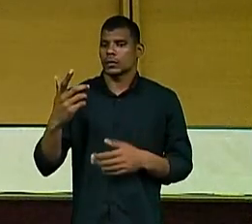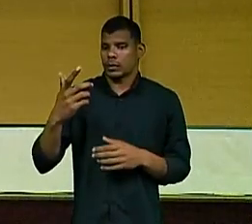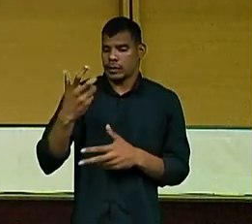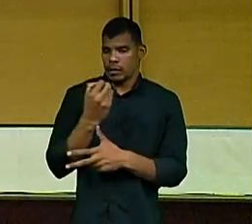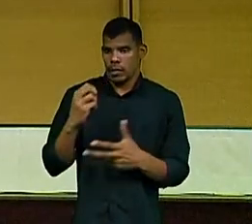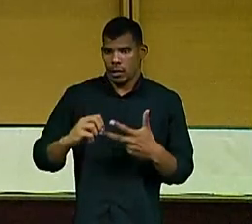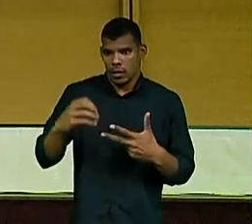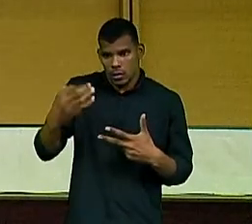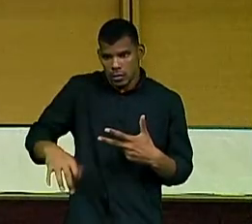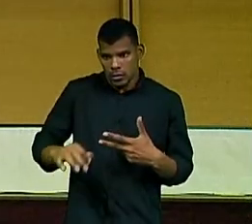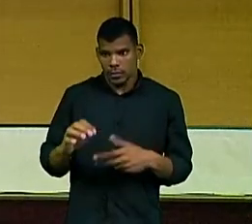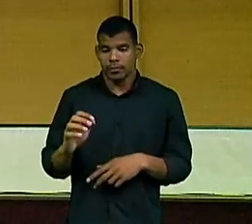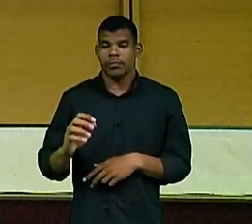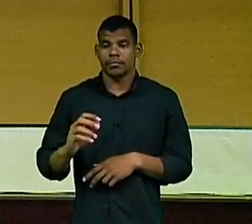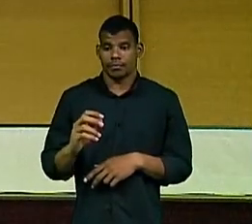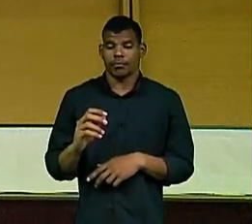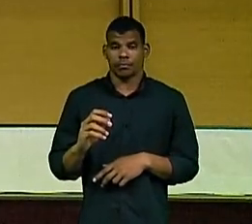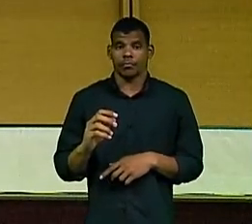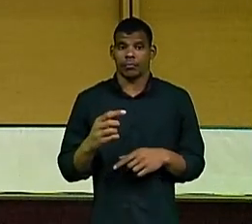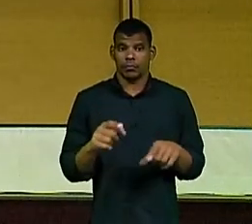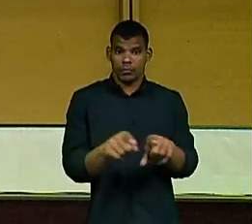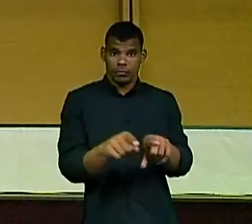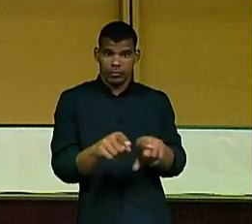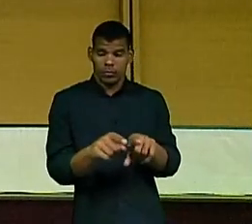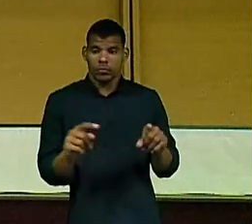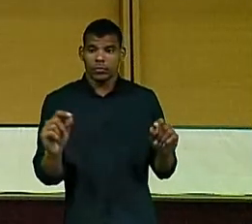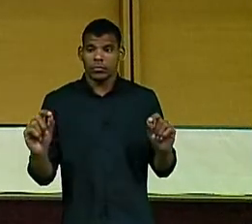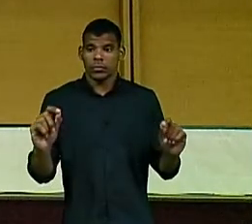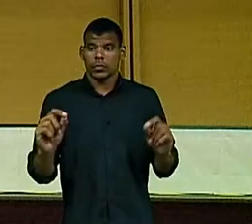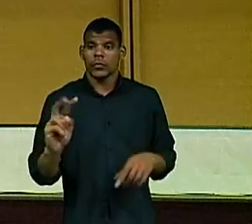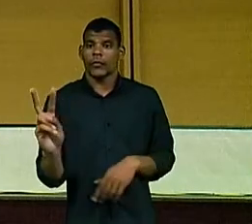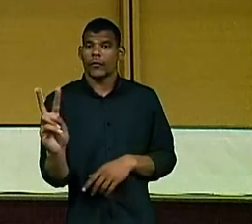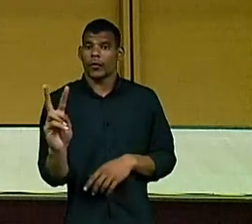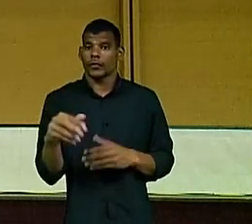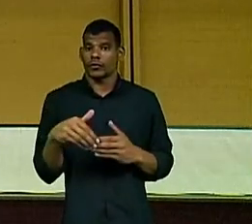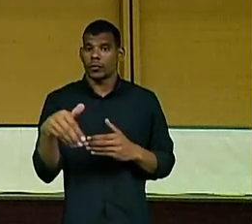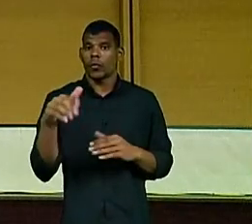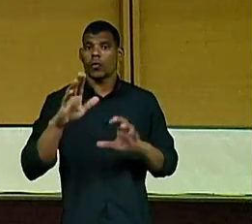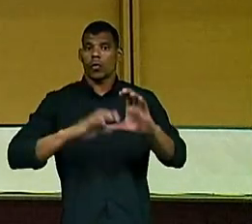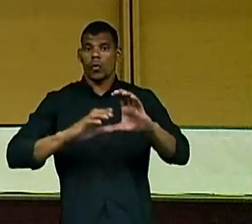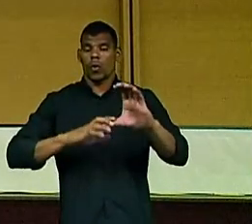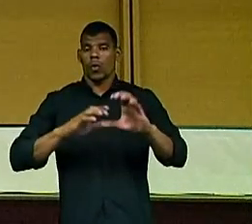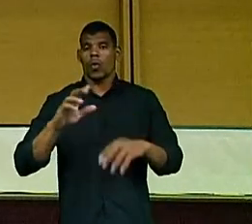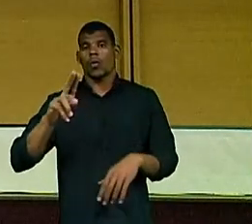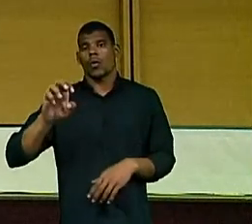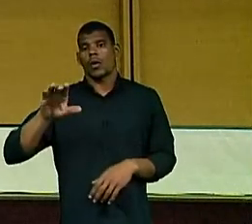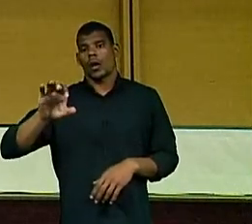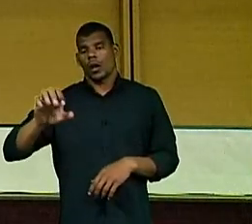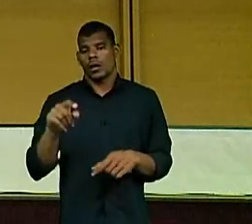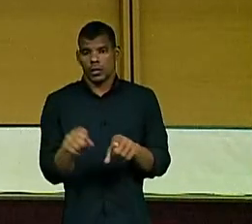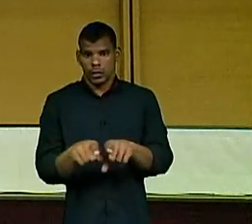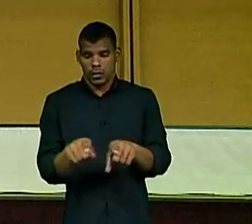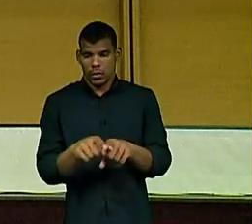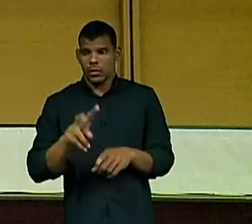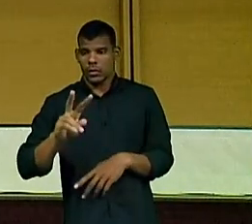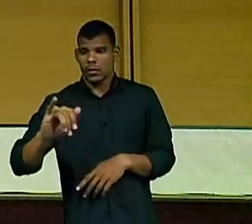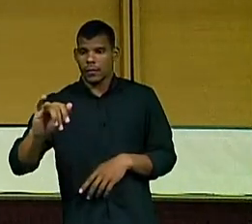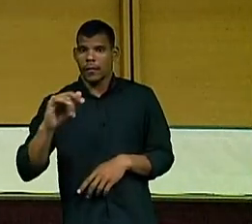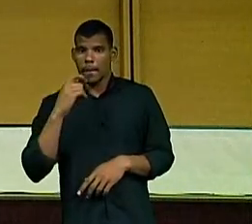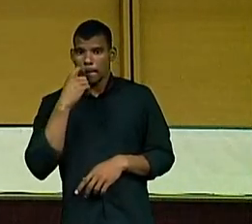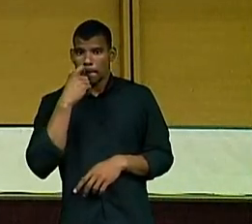e também serve para o vestibular da UECE Ou seja a gente vai acabar aqui abraçando